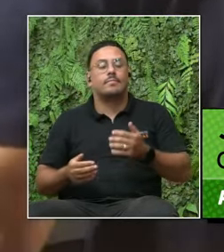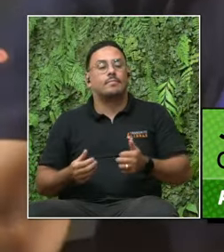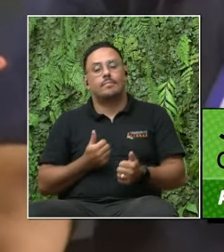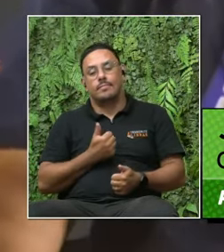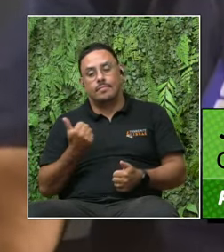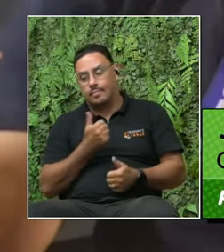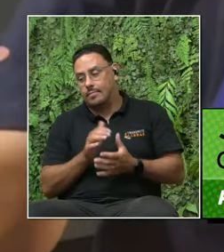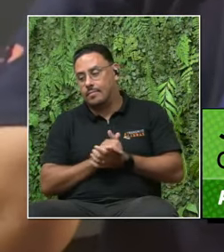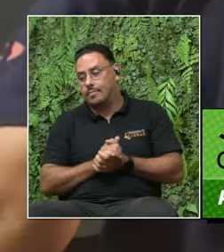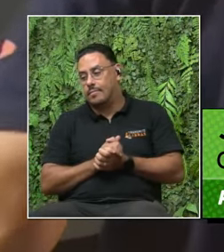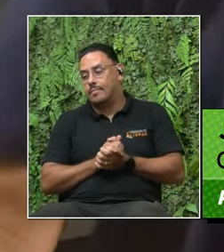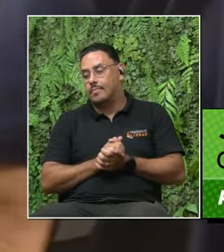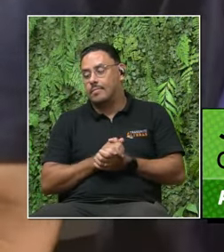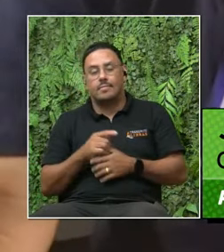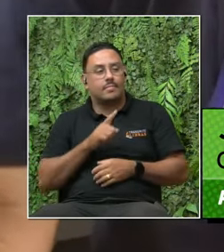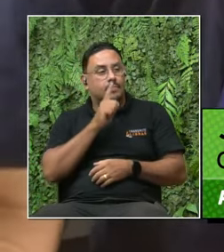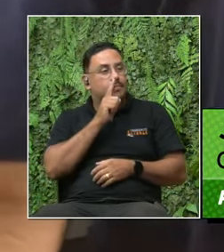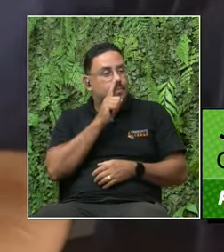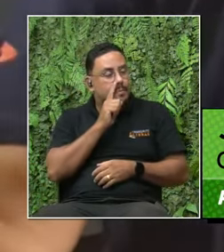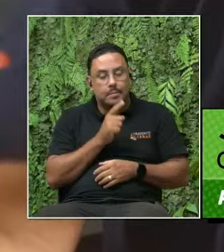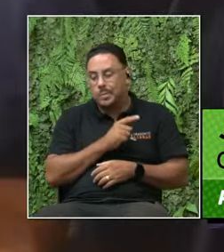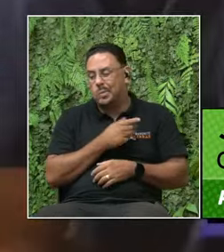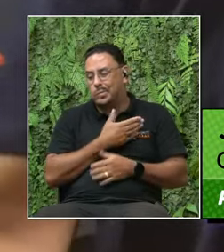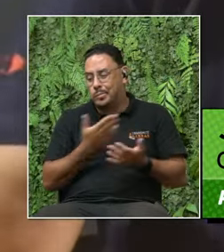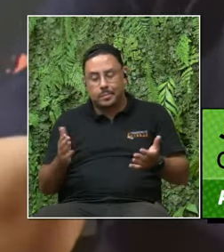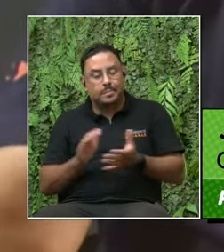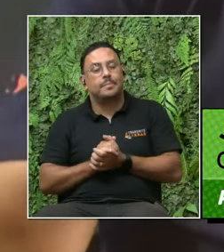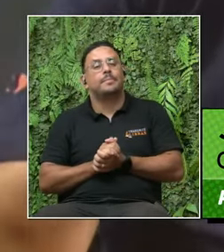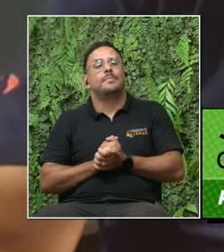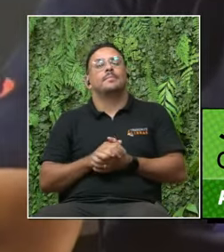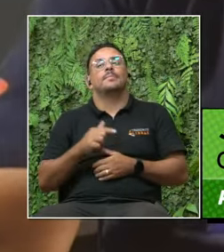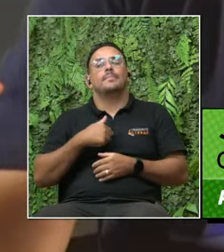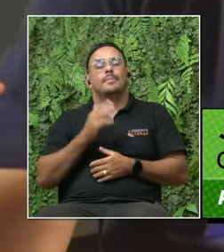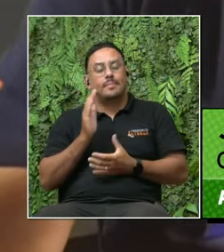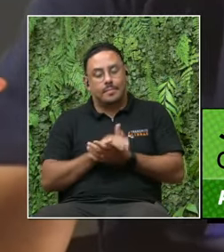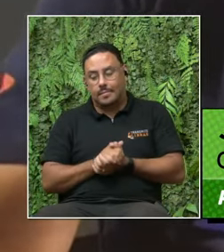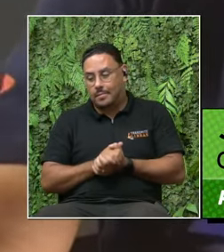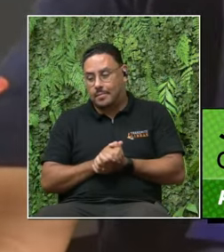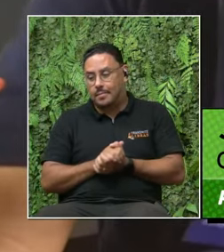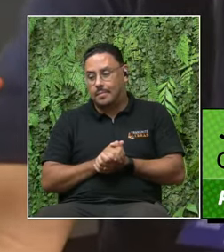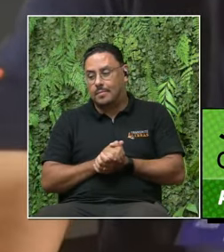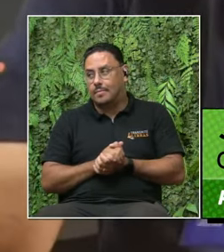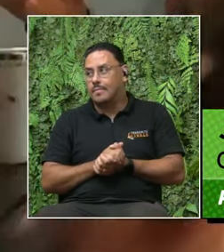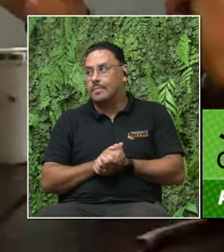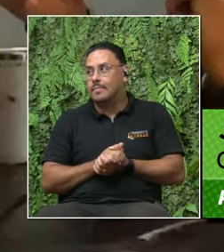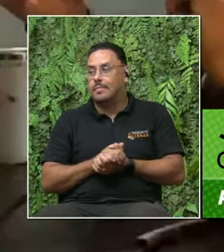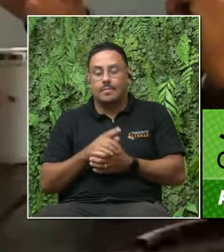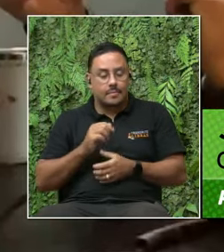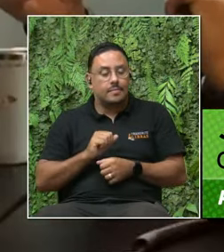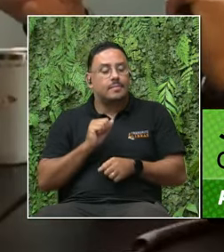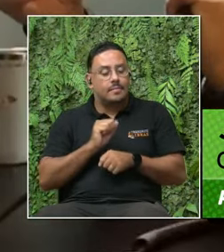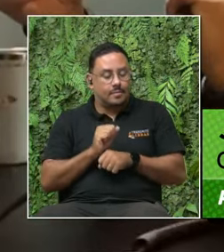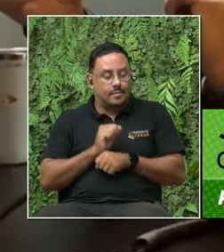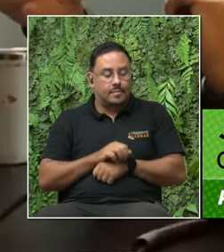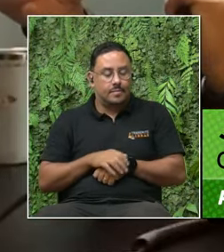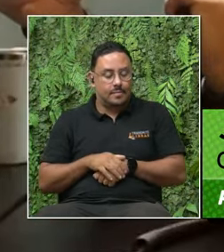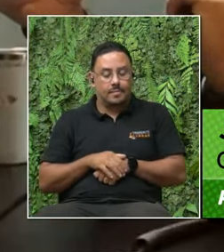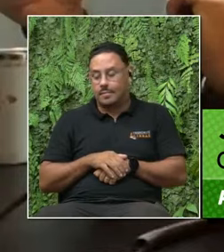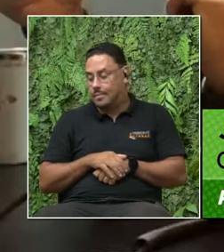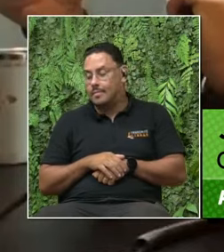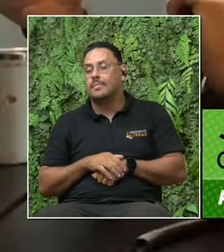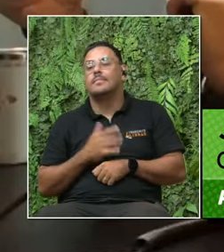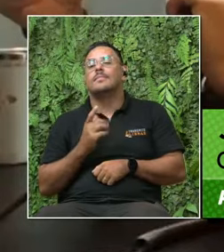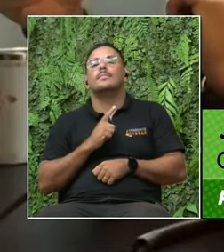tá tá correndo risco seriamente vou você não vem não que eu já já eu já aguentei muita lá na